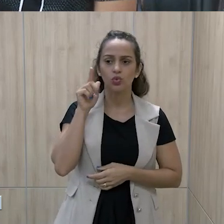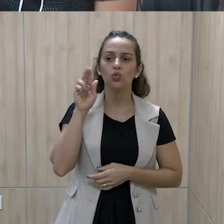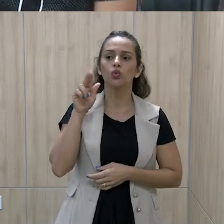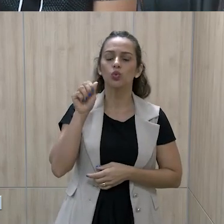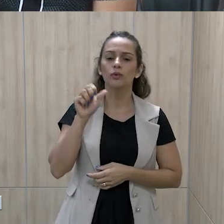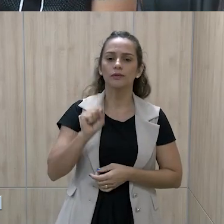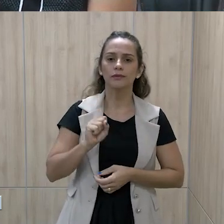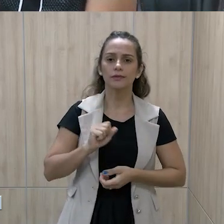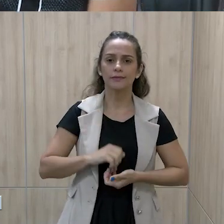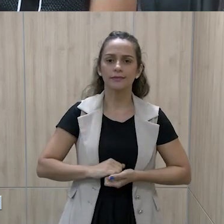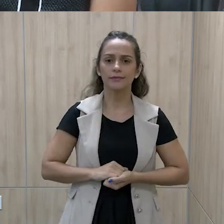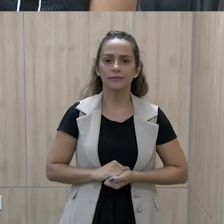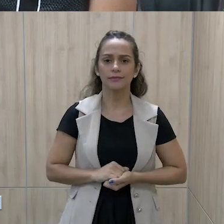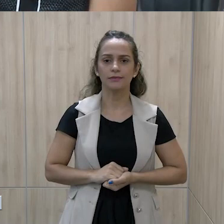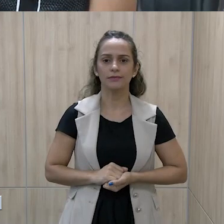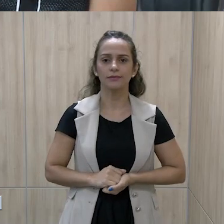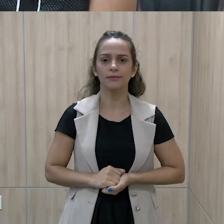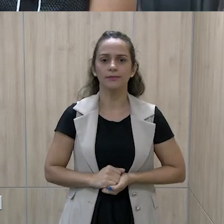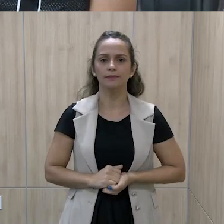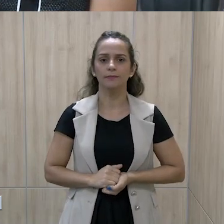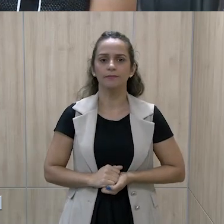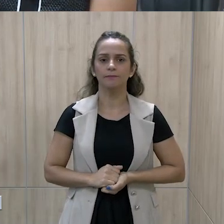Deputado Lucas